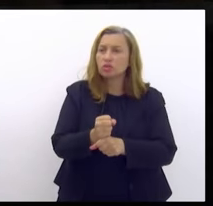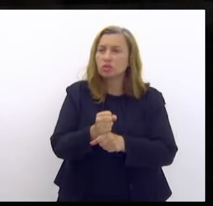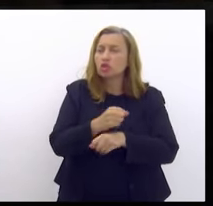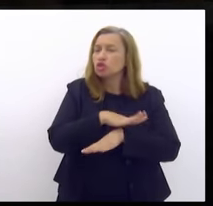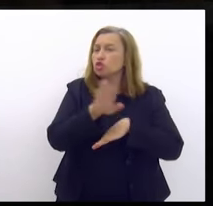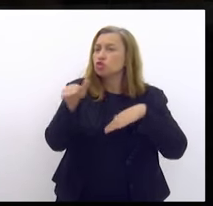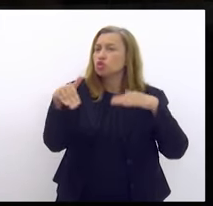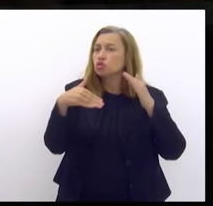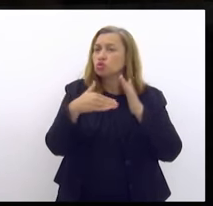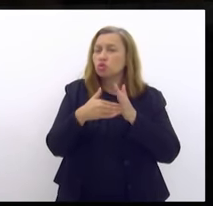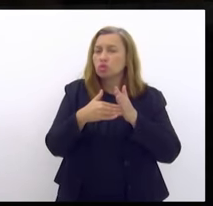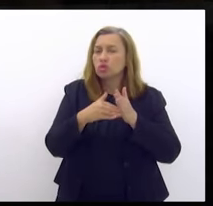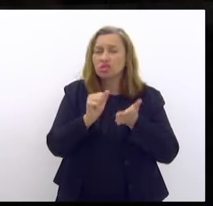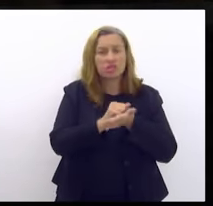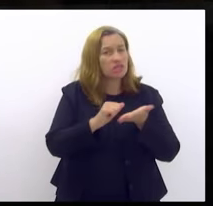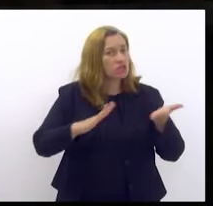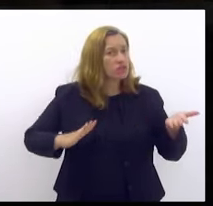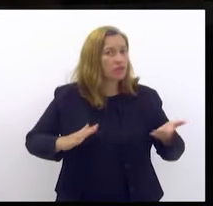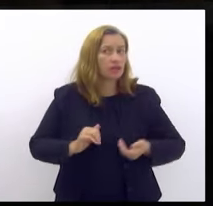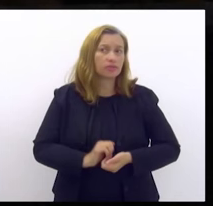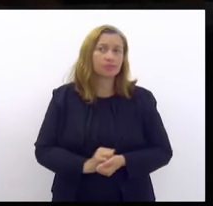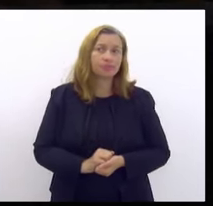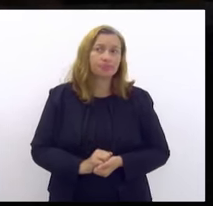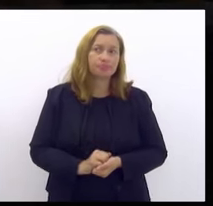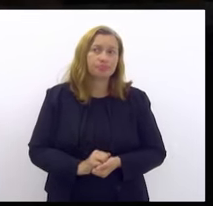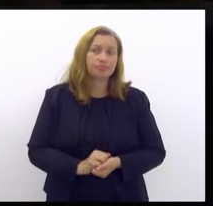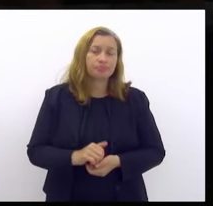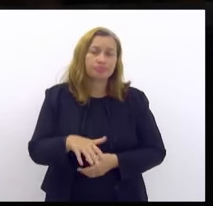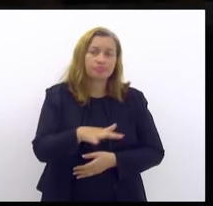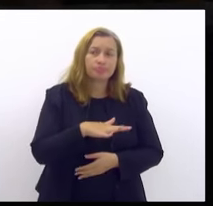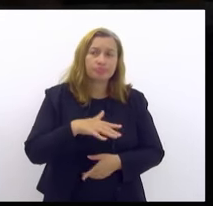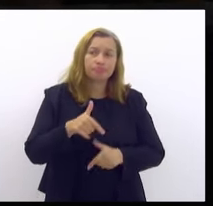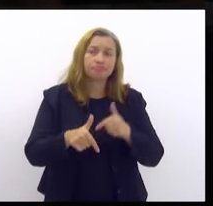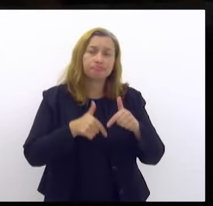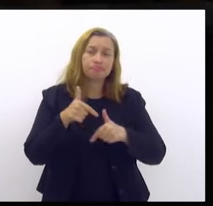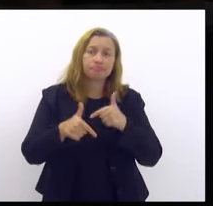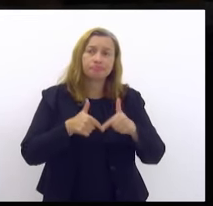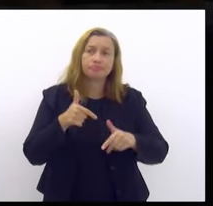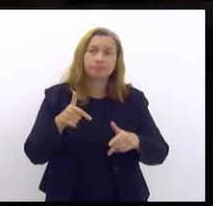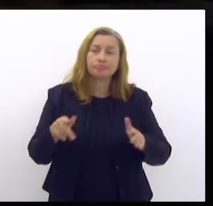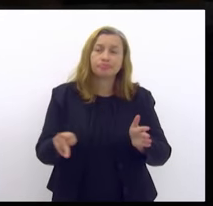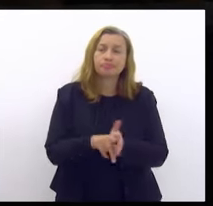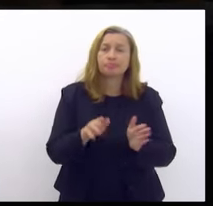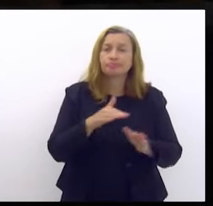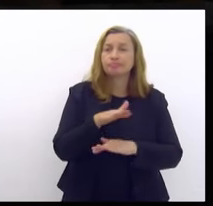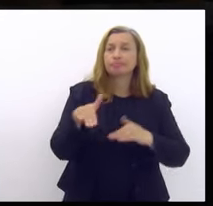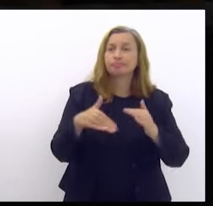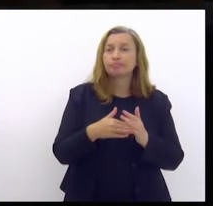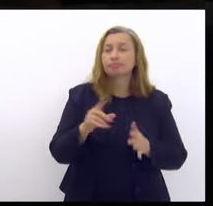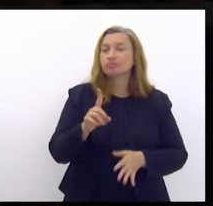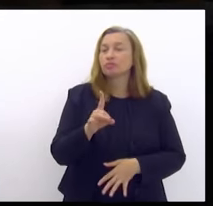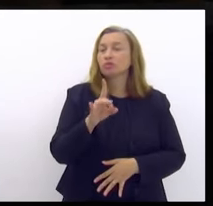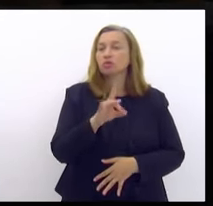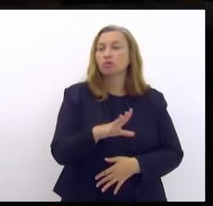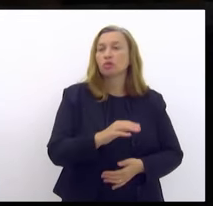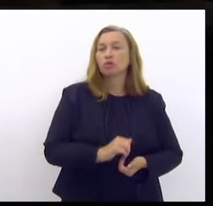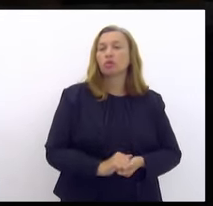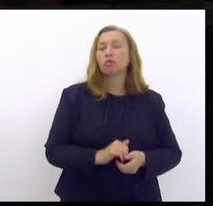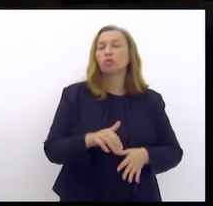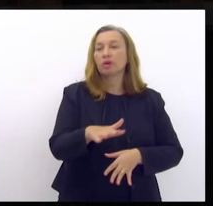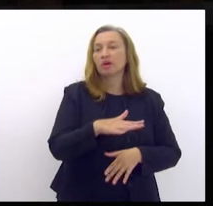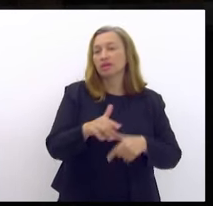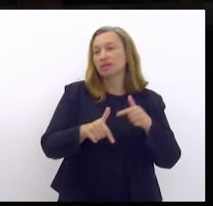de todas essas atividades. É campo de trabalho para todos, e não campo de